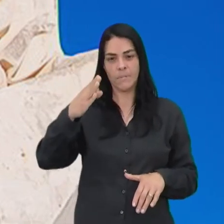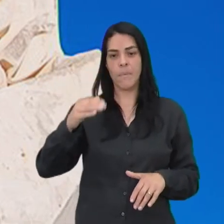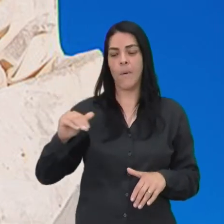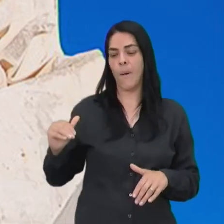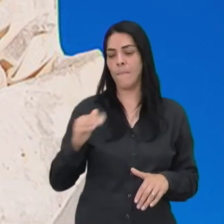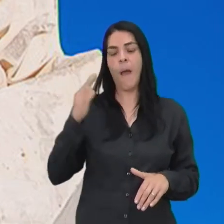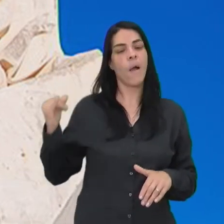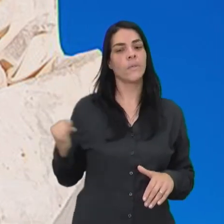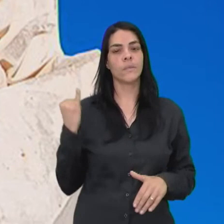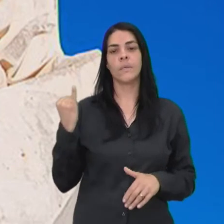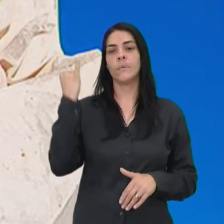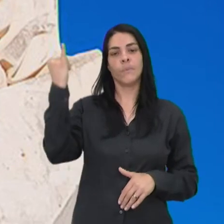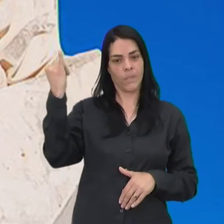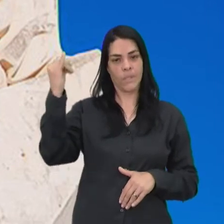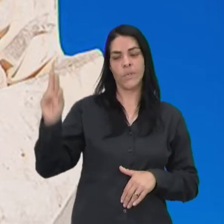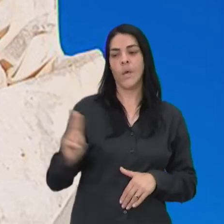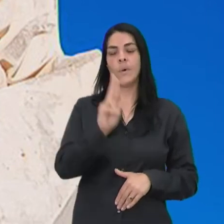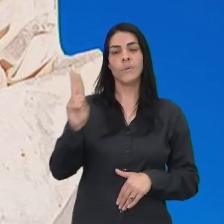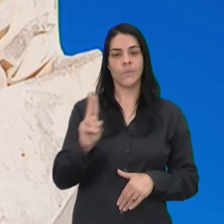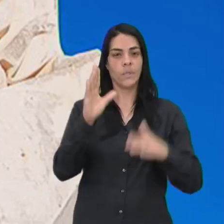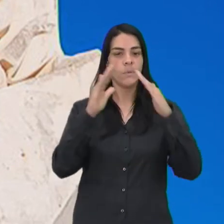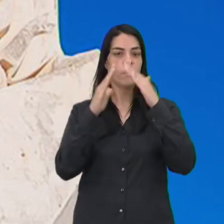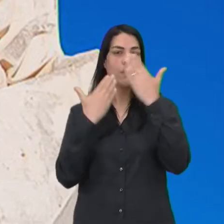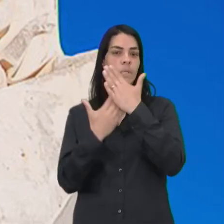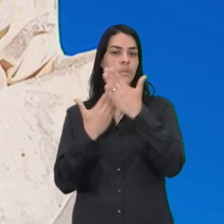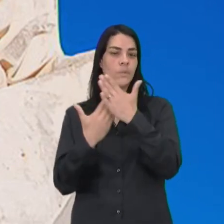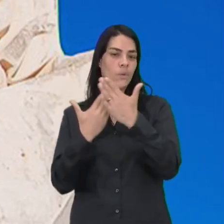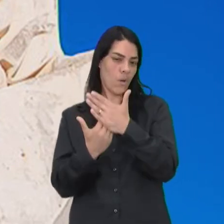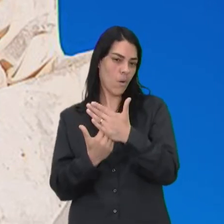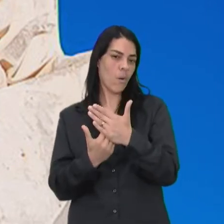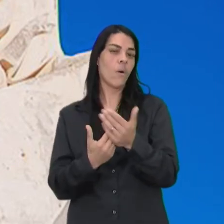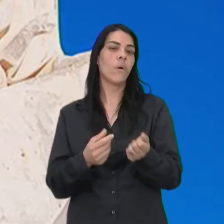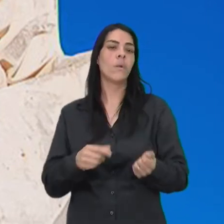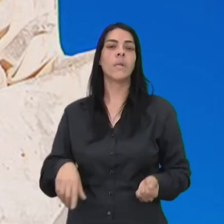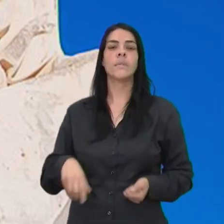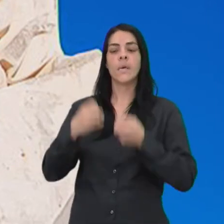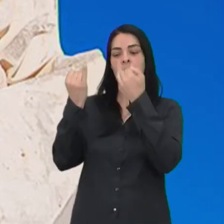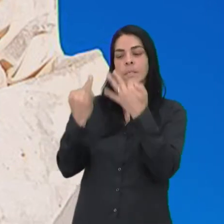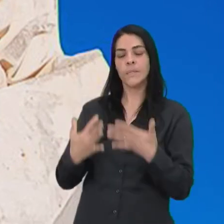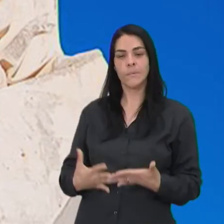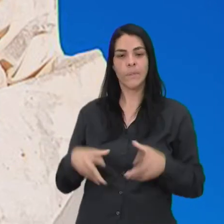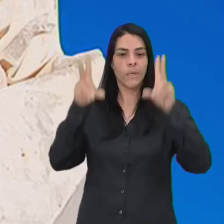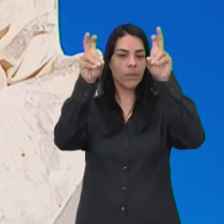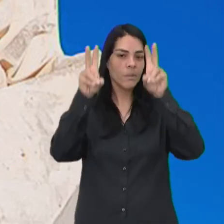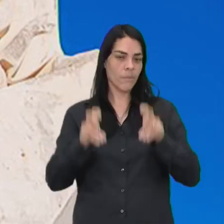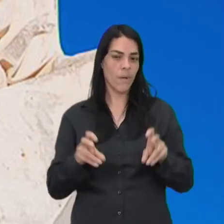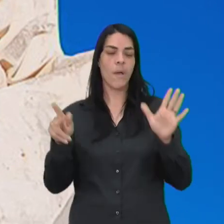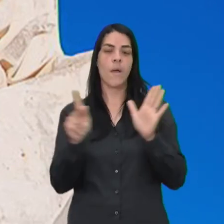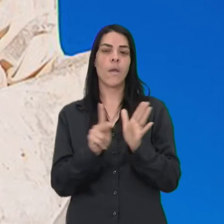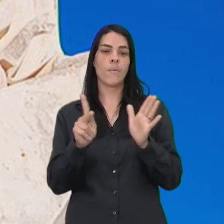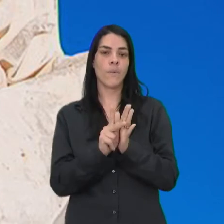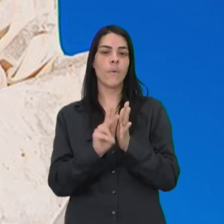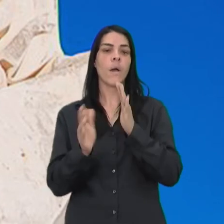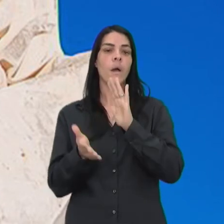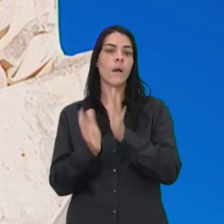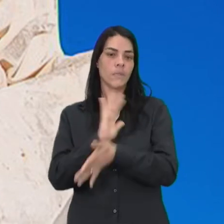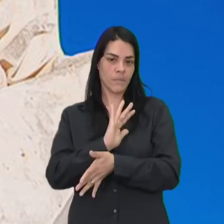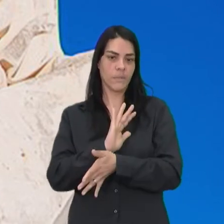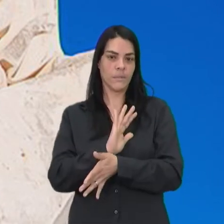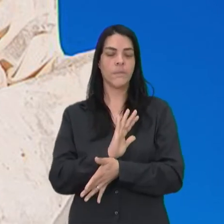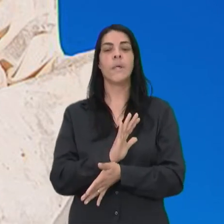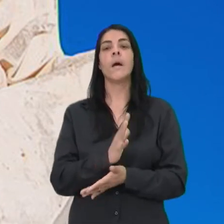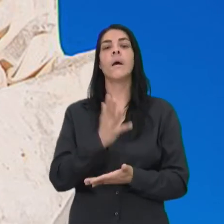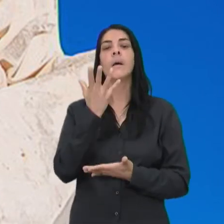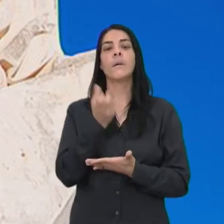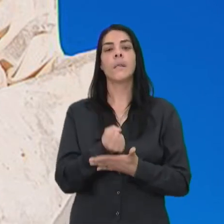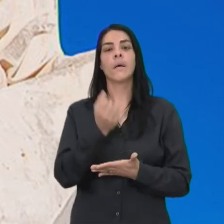utilizada, inclusive pelas escolas de pensamento que falam a respeito disso, seria a própria atitude da decolonialidade, ou